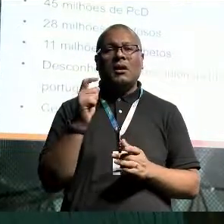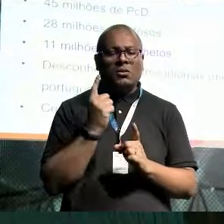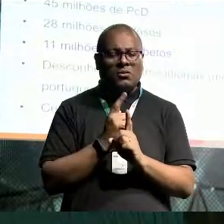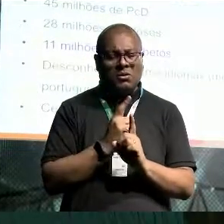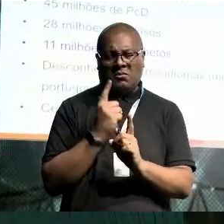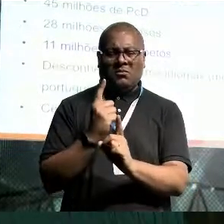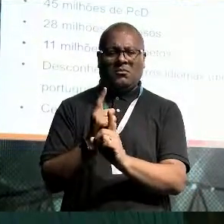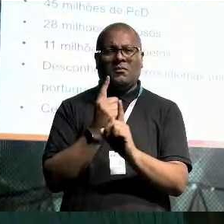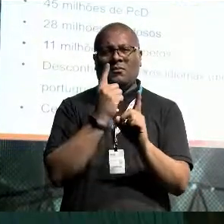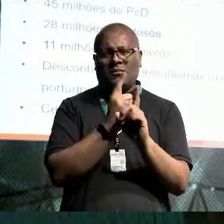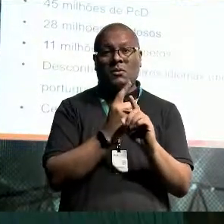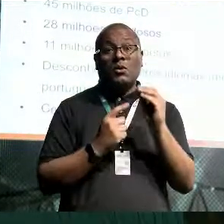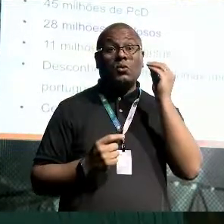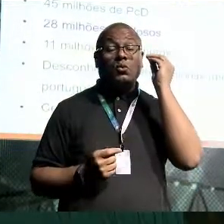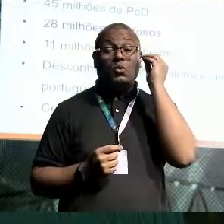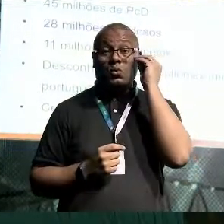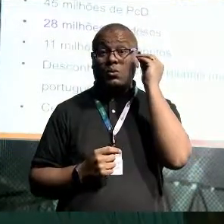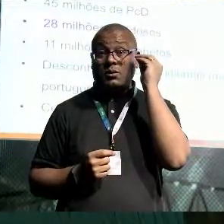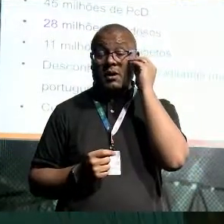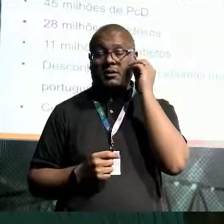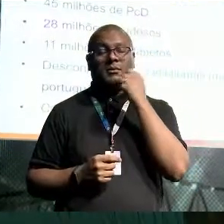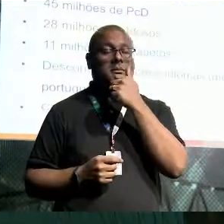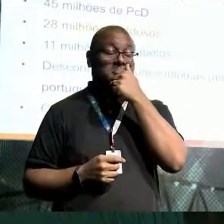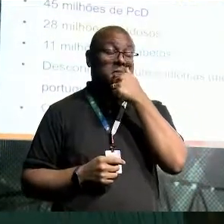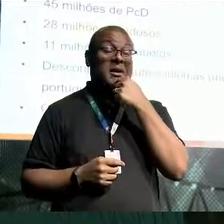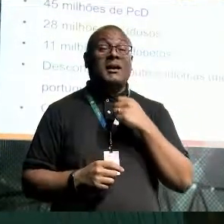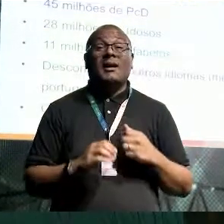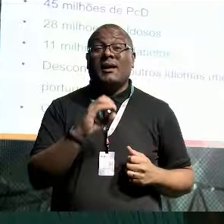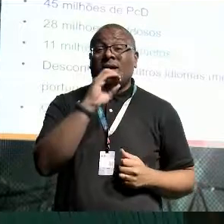isso nesse teste. E, infelizmente,